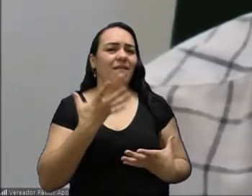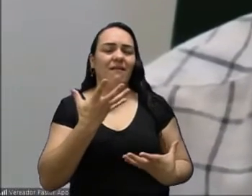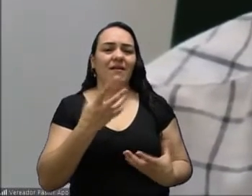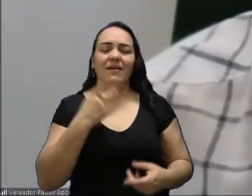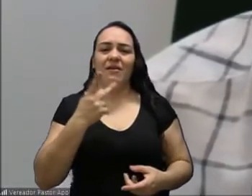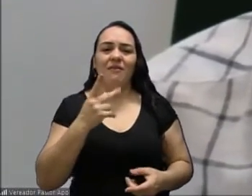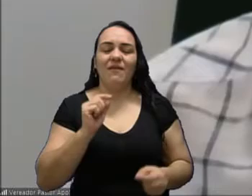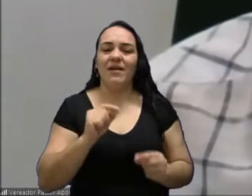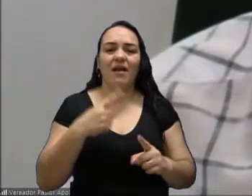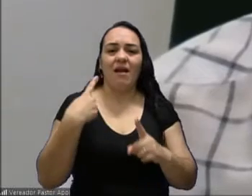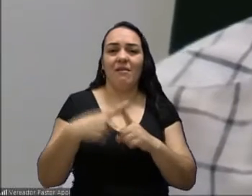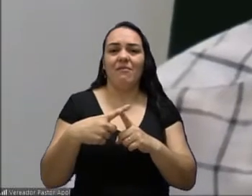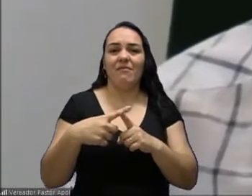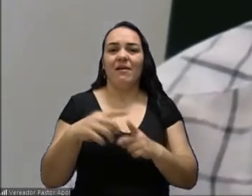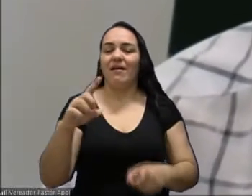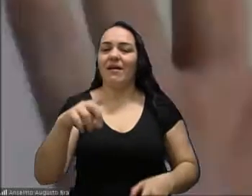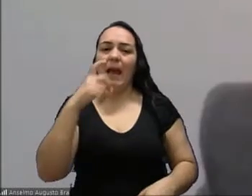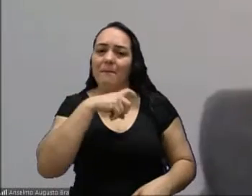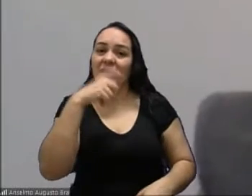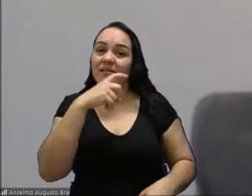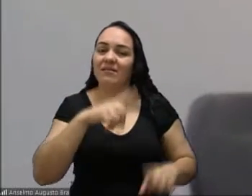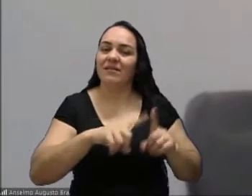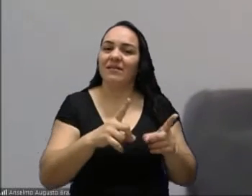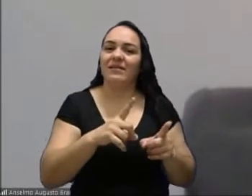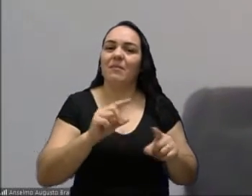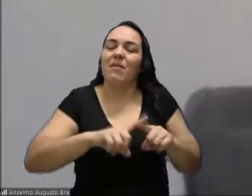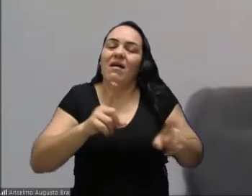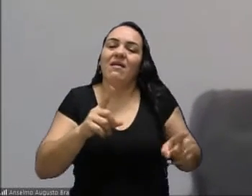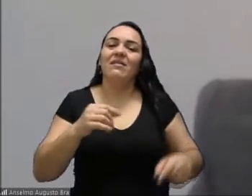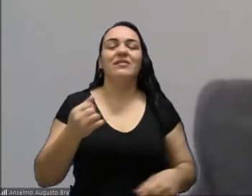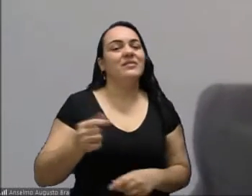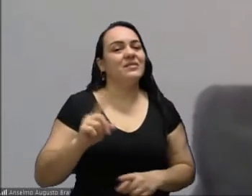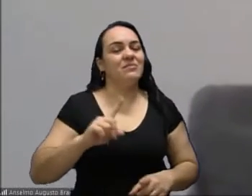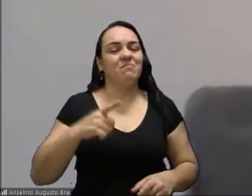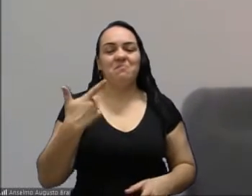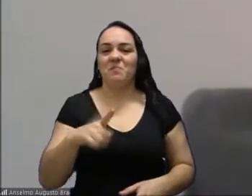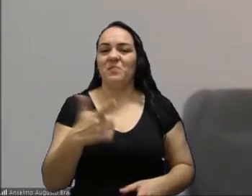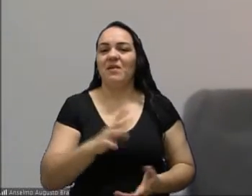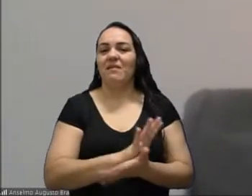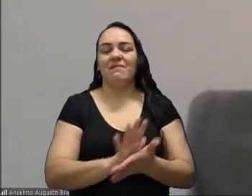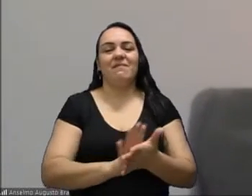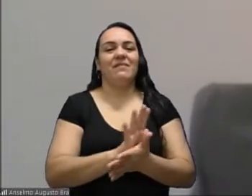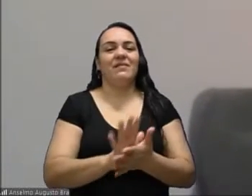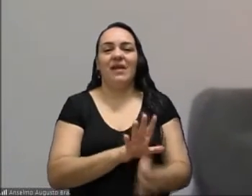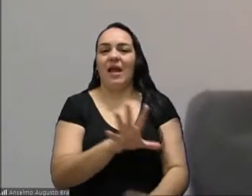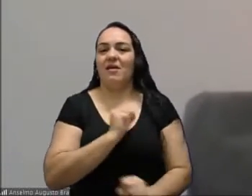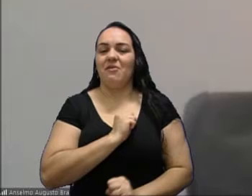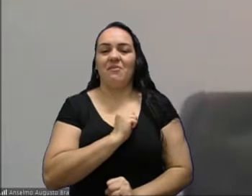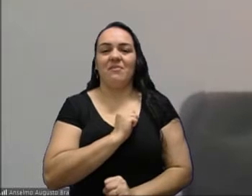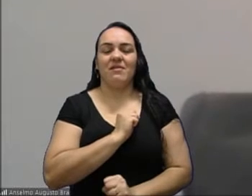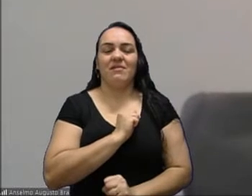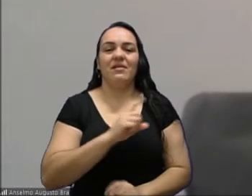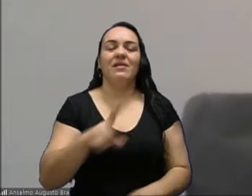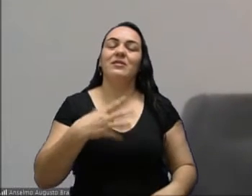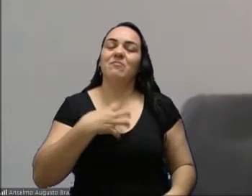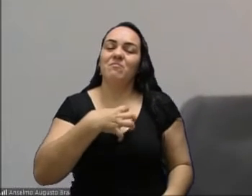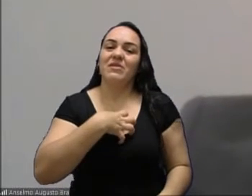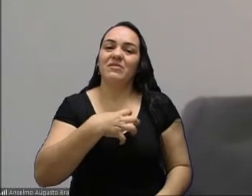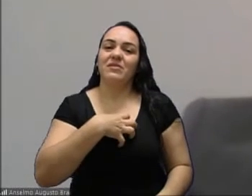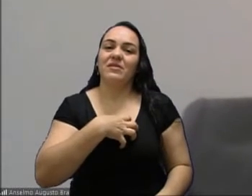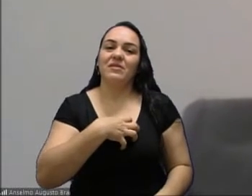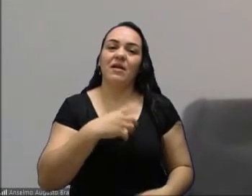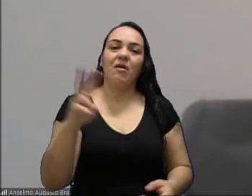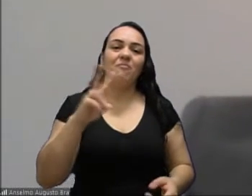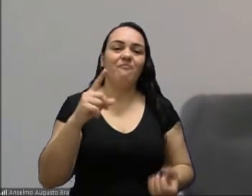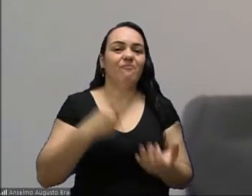fico um falso positivo, graças a Deus. Sim, graças a Deus. E também, deixar os meus sentimentos aqui ao Vitão,